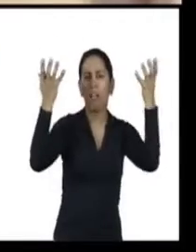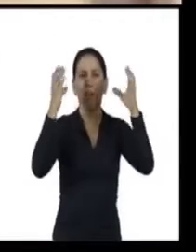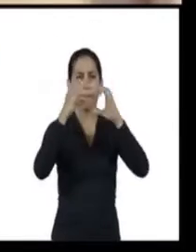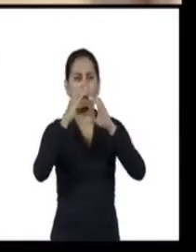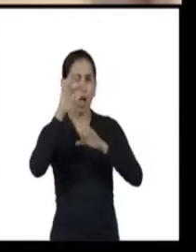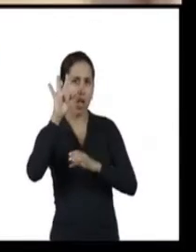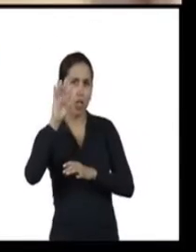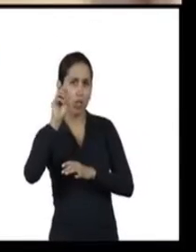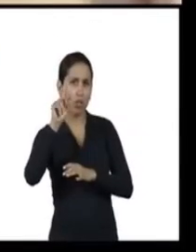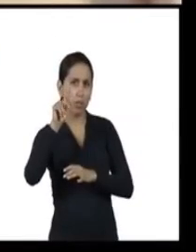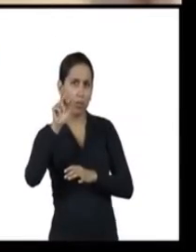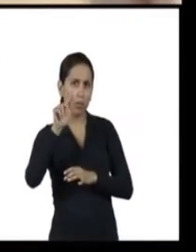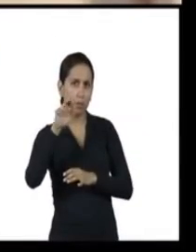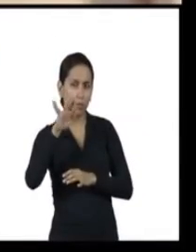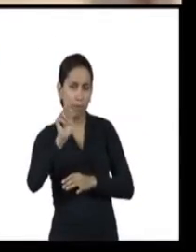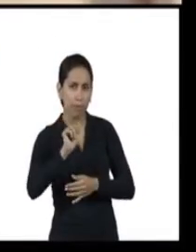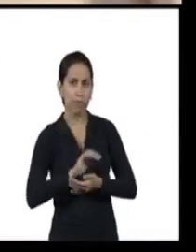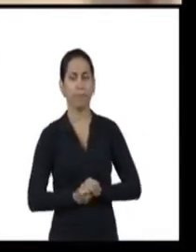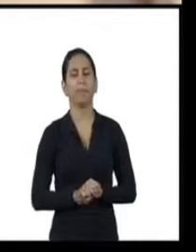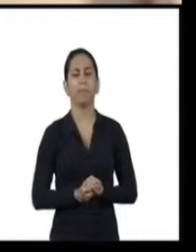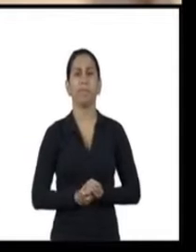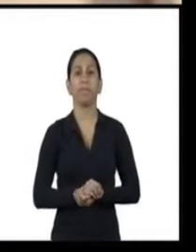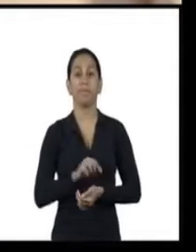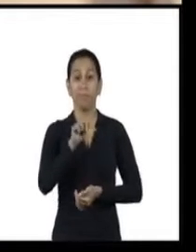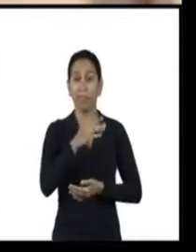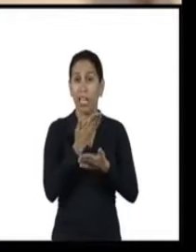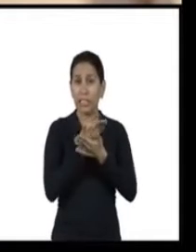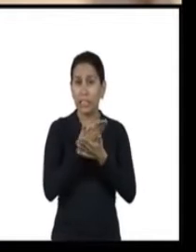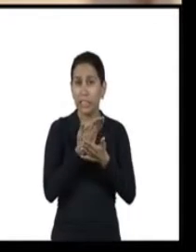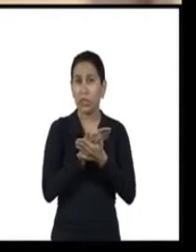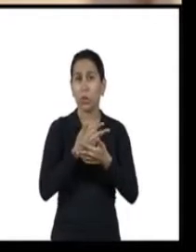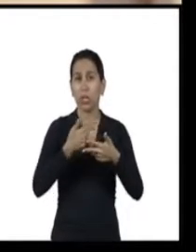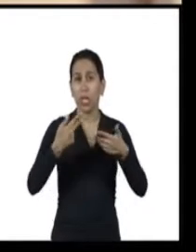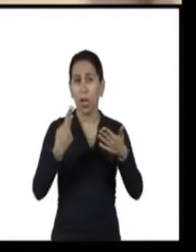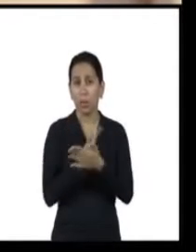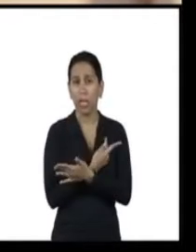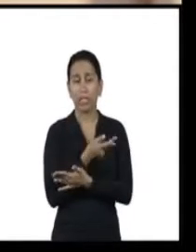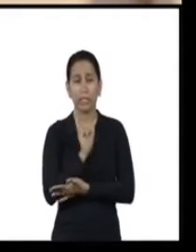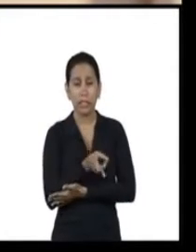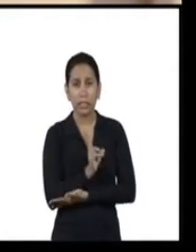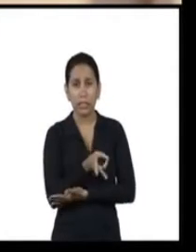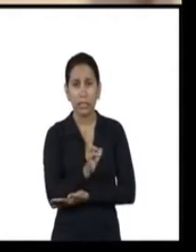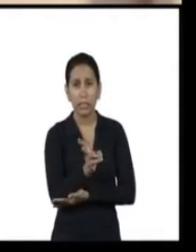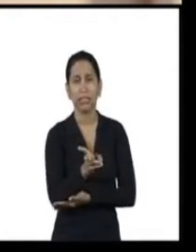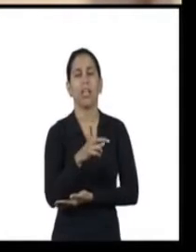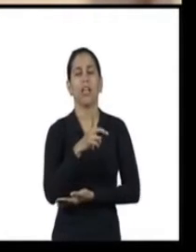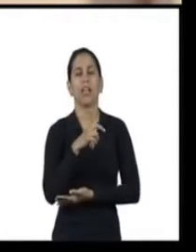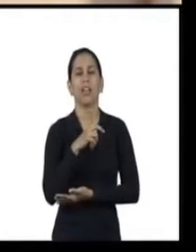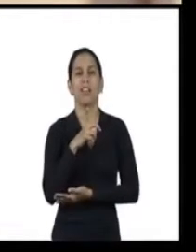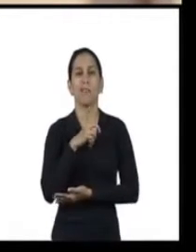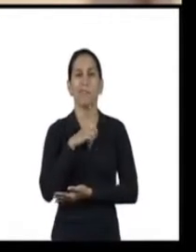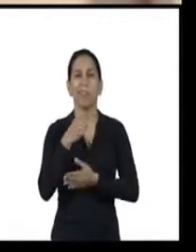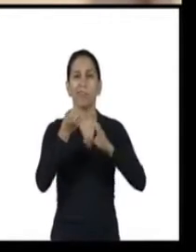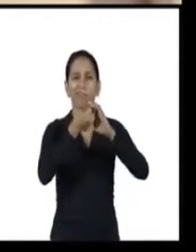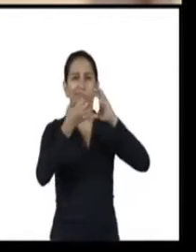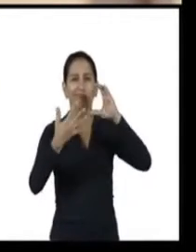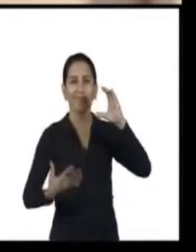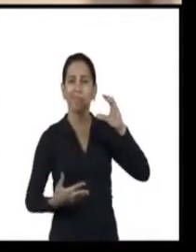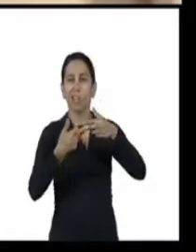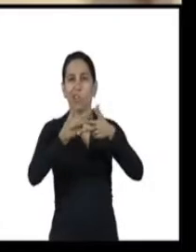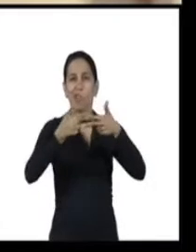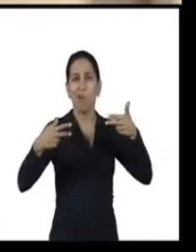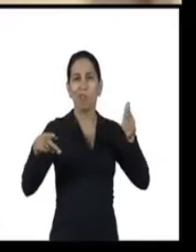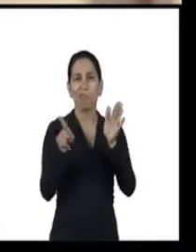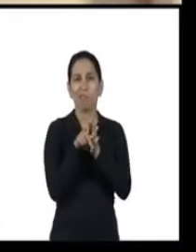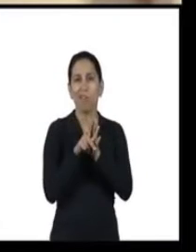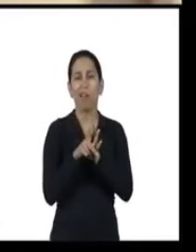Esse estudo, que é feito de maneira rotineira e regular, define os movimentos e posturas corretas para executar cada